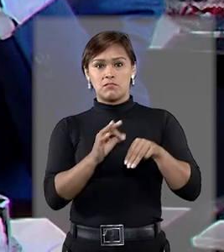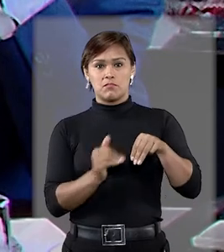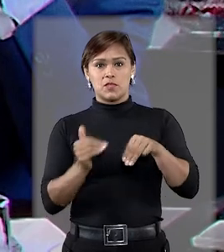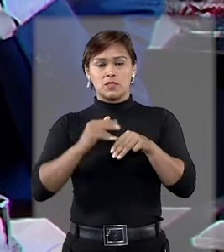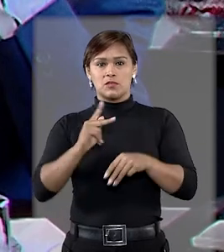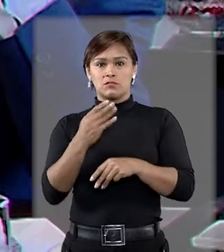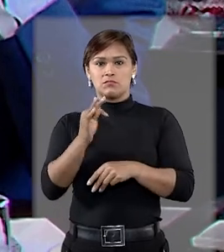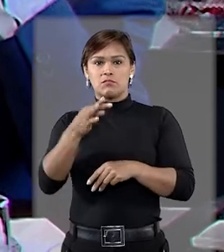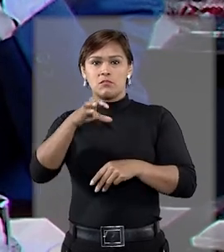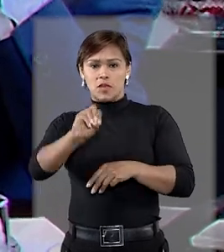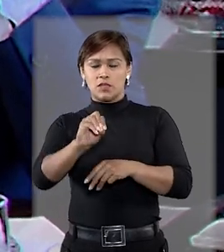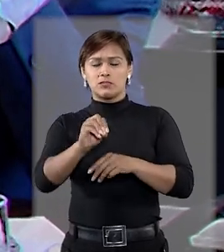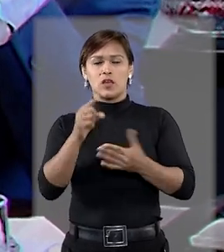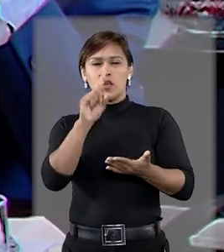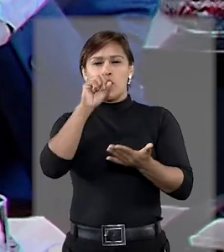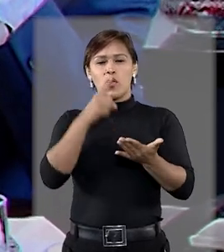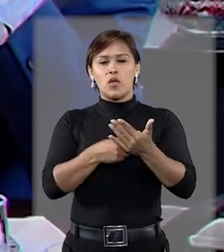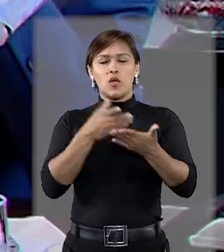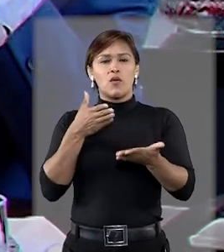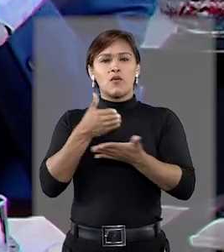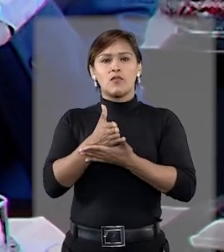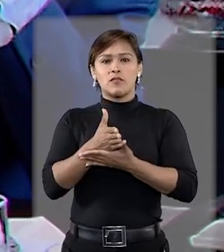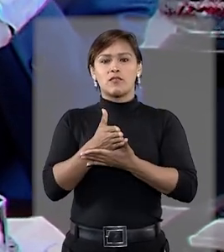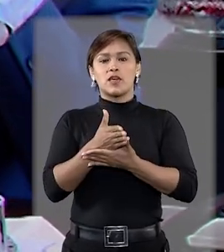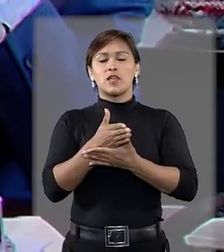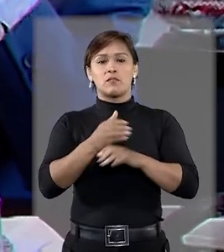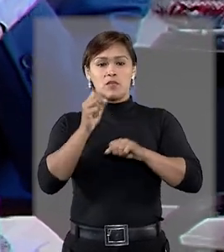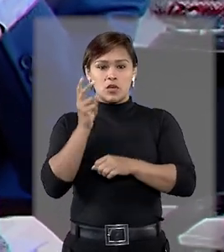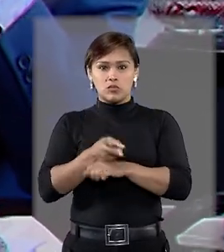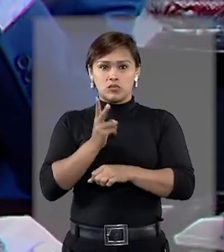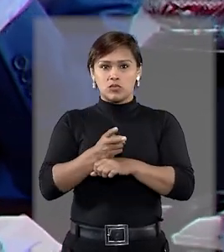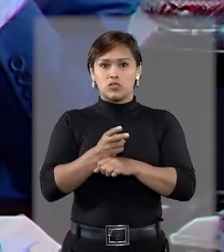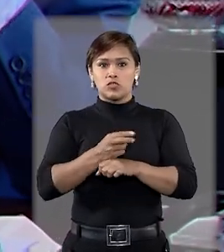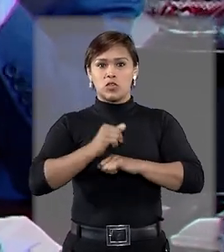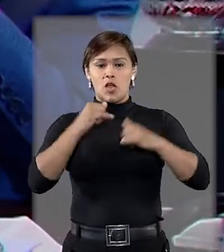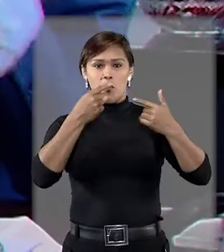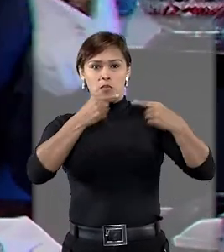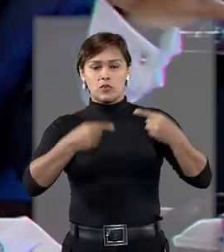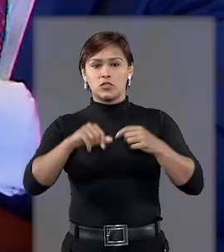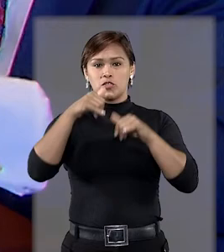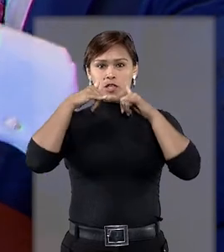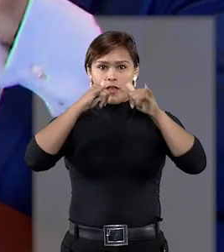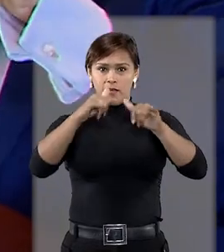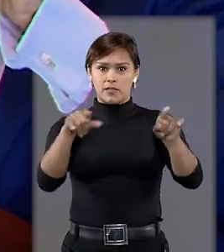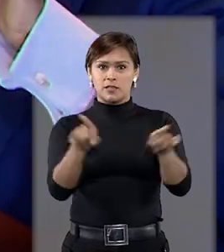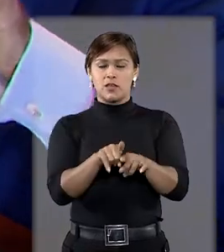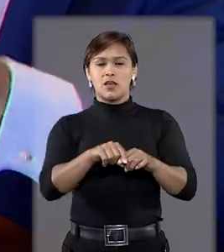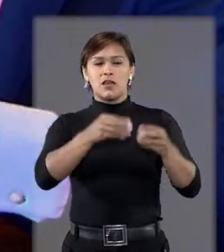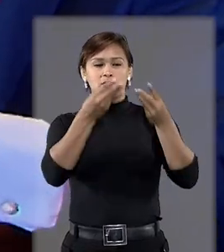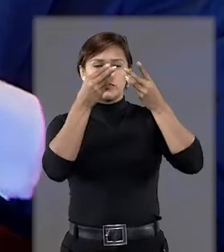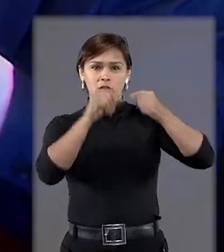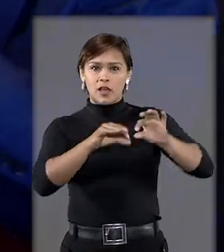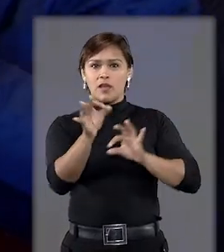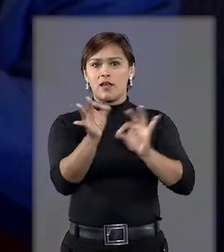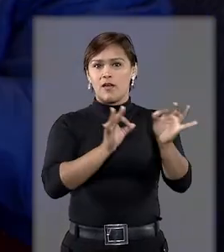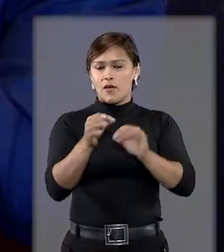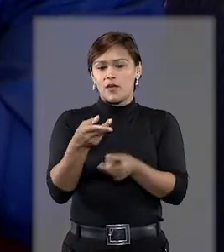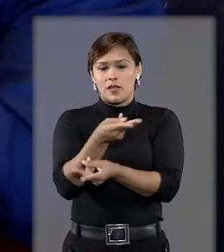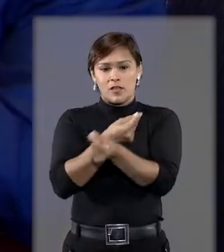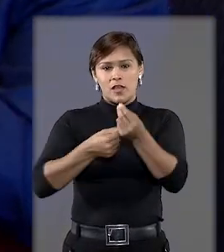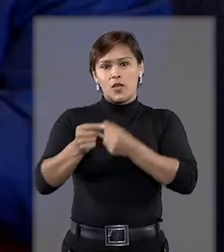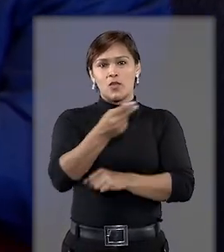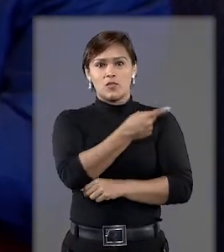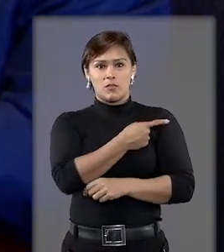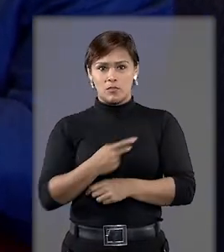Humberto Martins, a decisão interfere indevidamente na execução da política energética e causa lesão à ordem e à